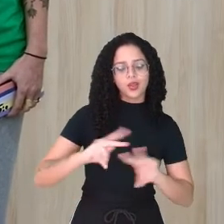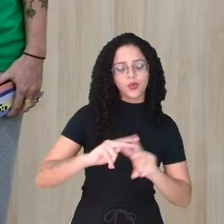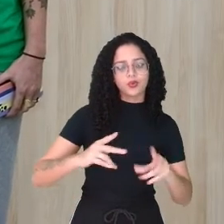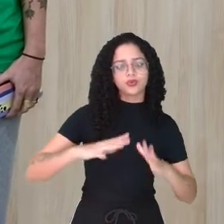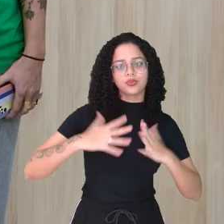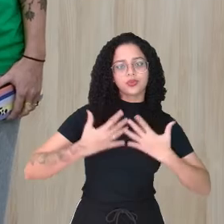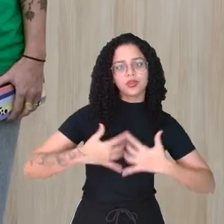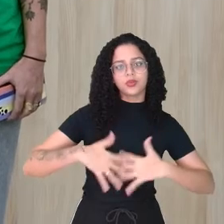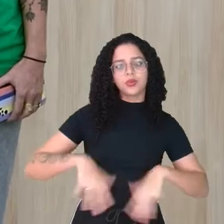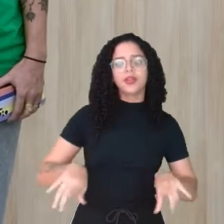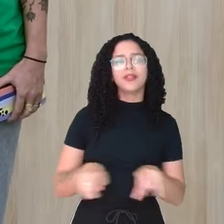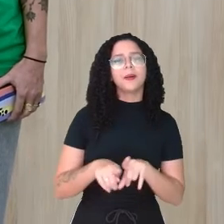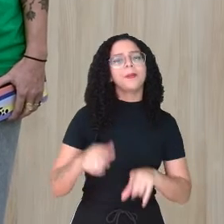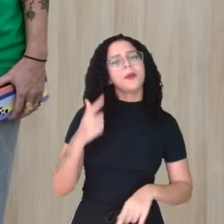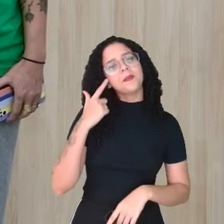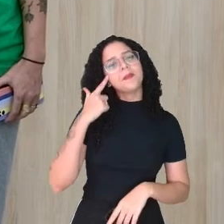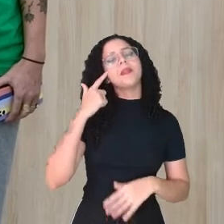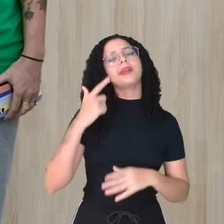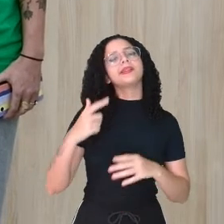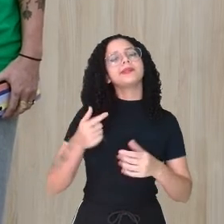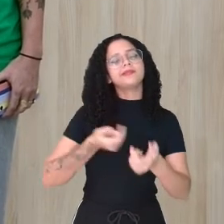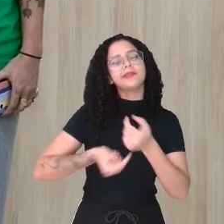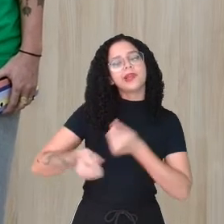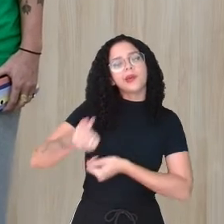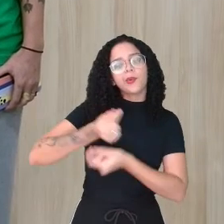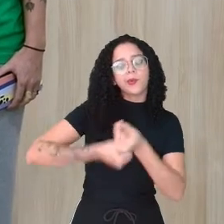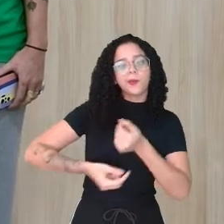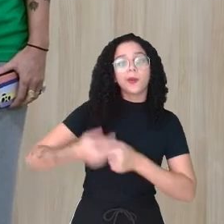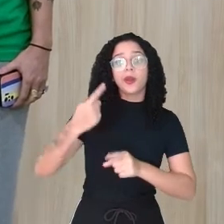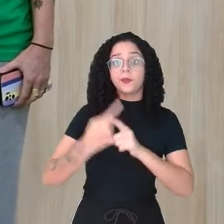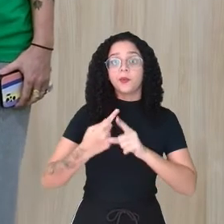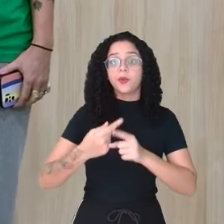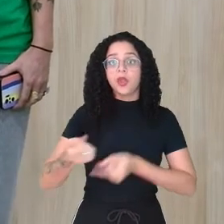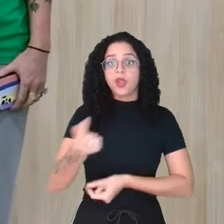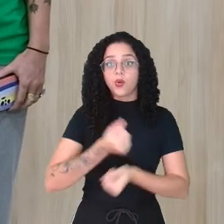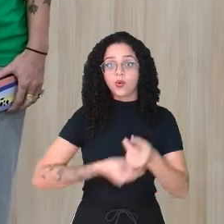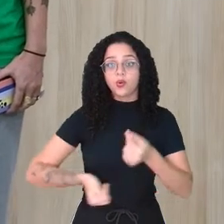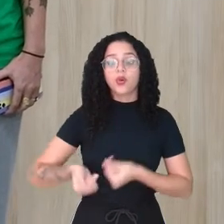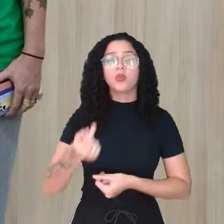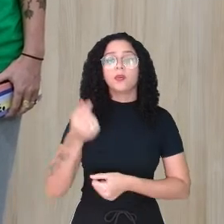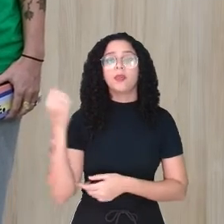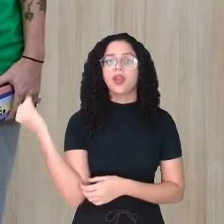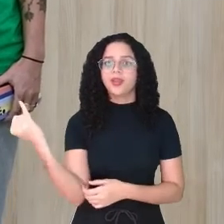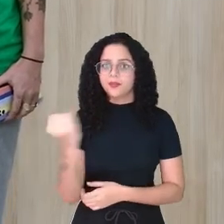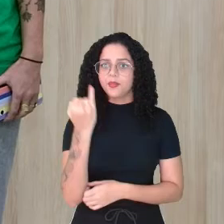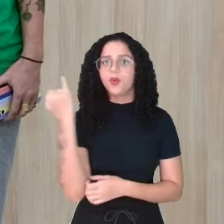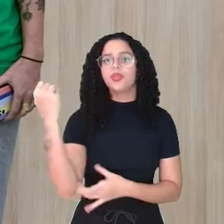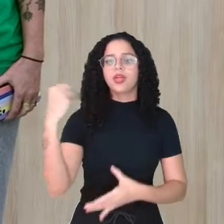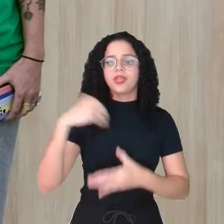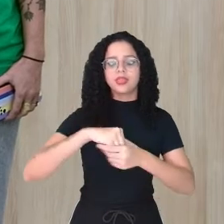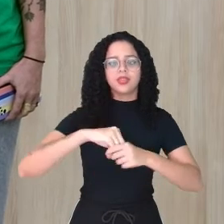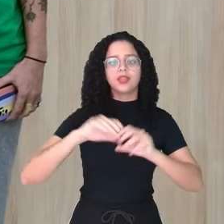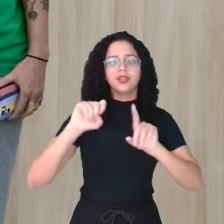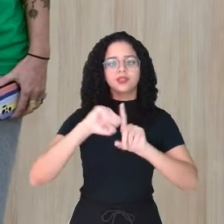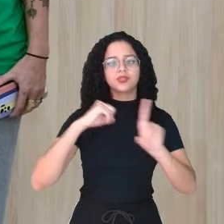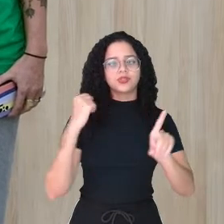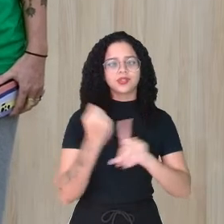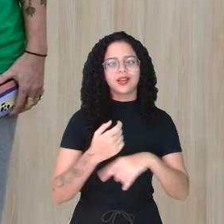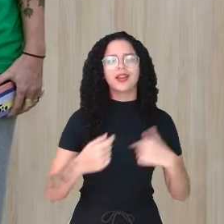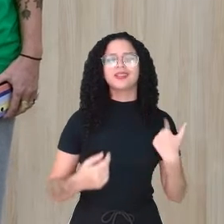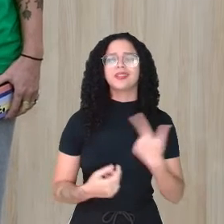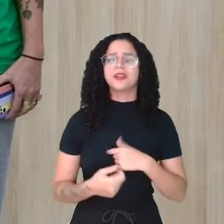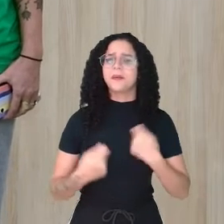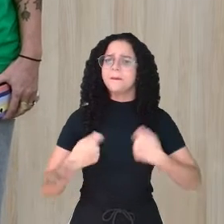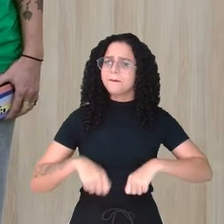como também pensar na economia, porque a economia é um fator importante dentro da nossa sociedade. A gente